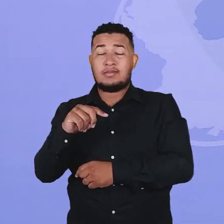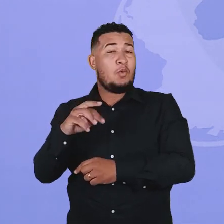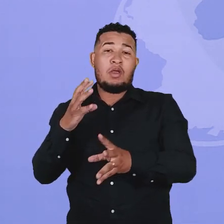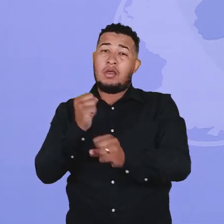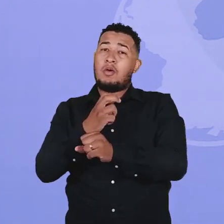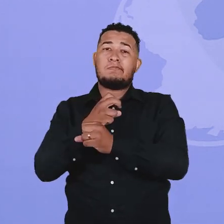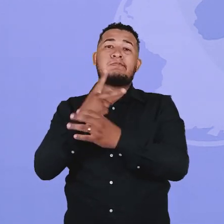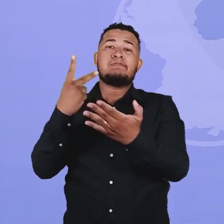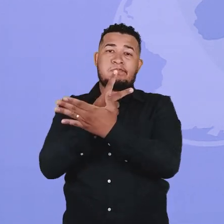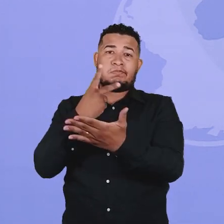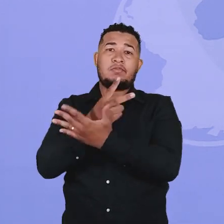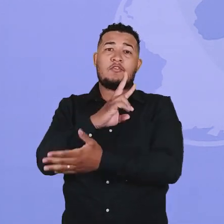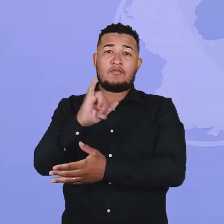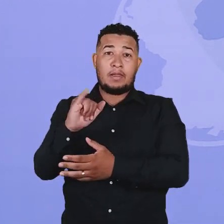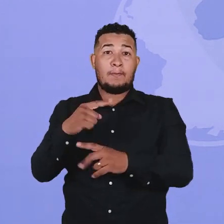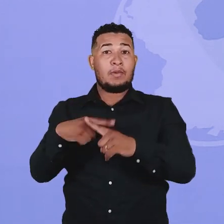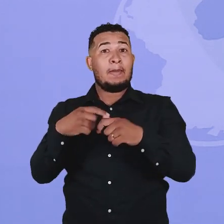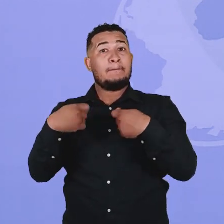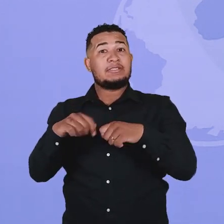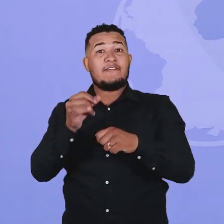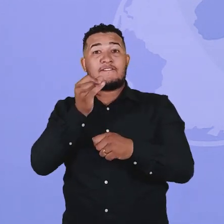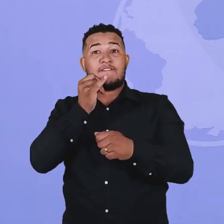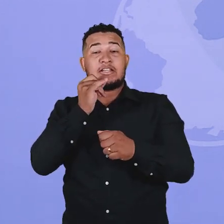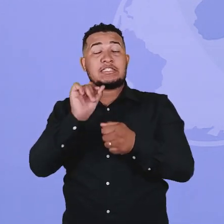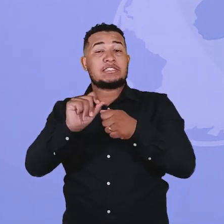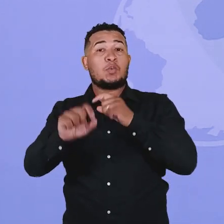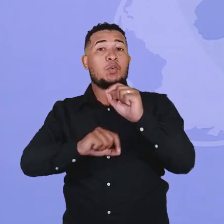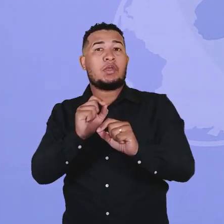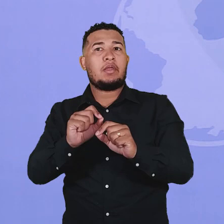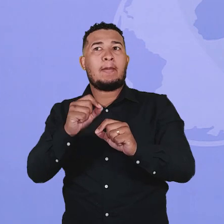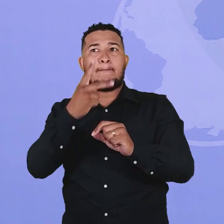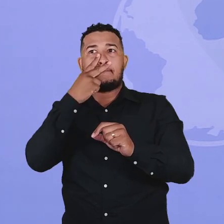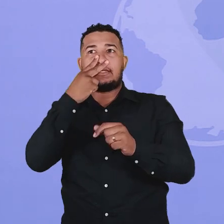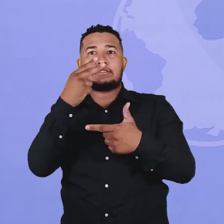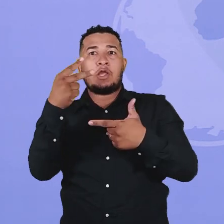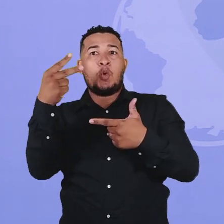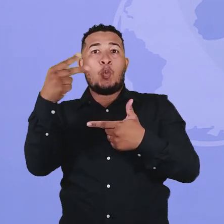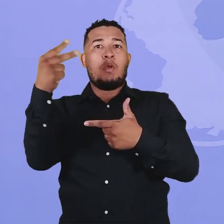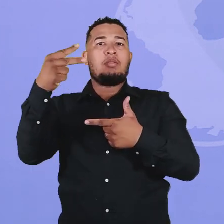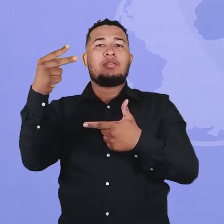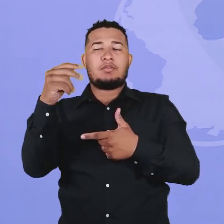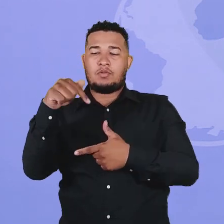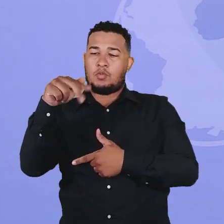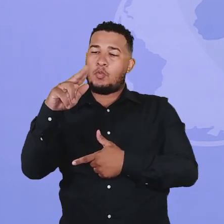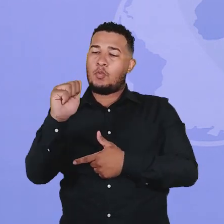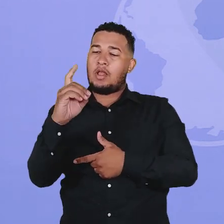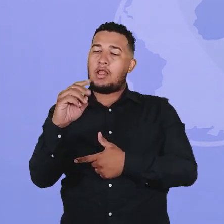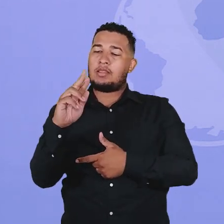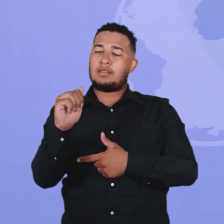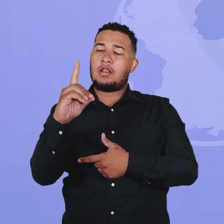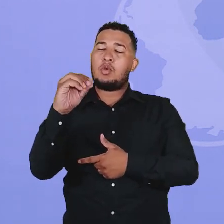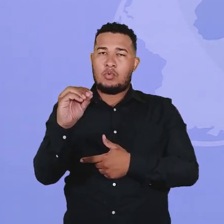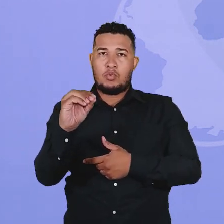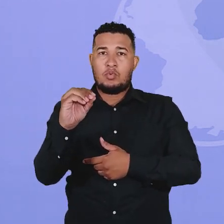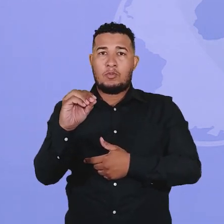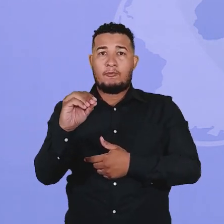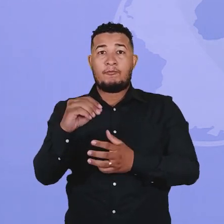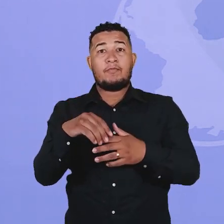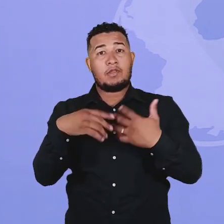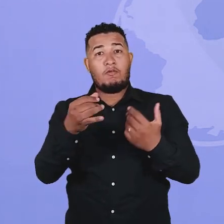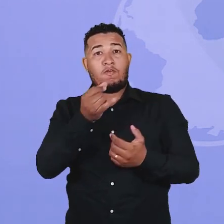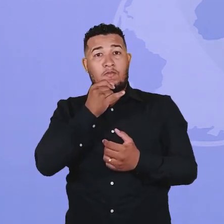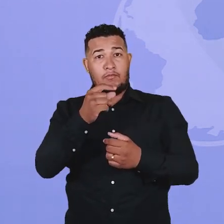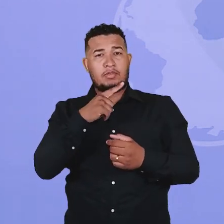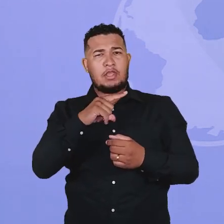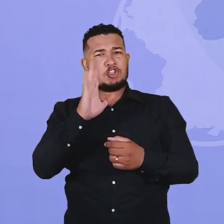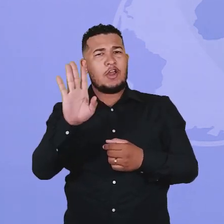depois faz o cálculo, vai dar errado. Então você precisa elevar ao quadrado, você precisa multiplicar esse valor, 1,80 vezes 1,80, e o resultado vai dar 3,24.